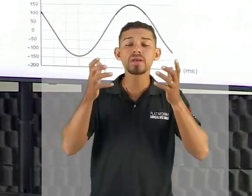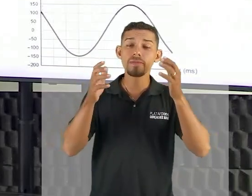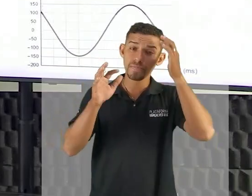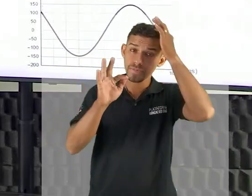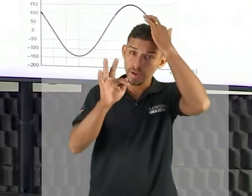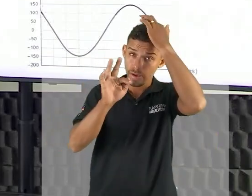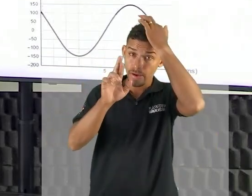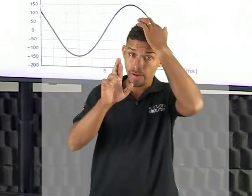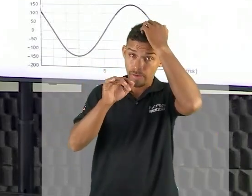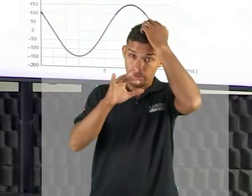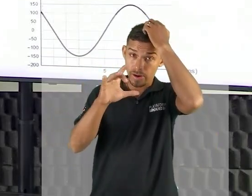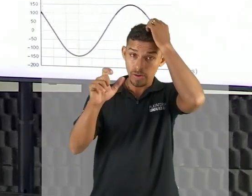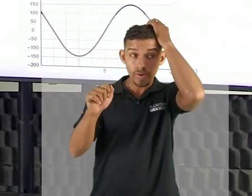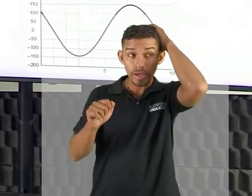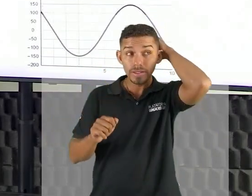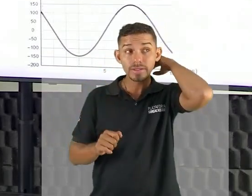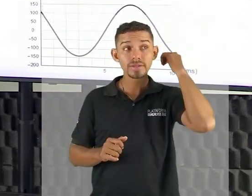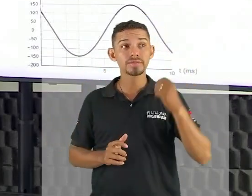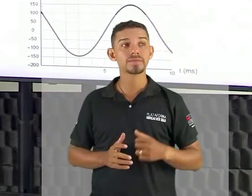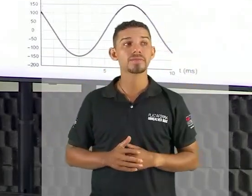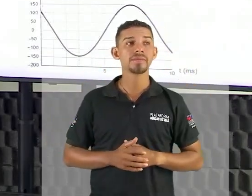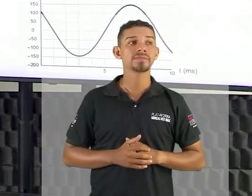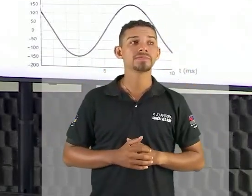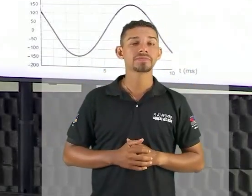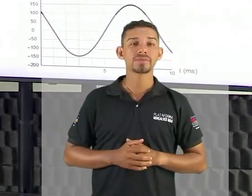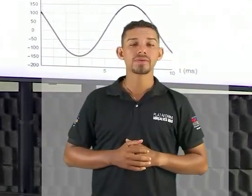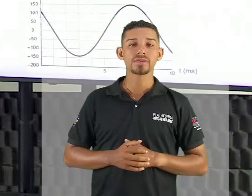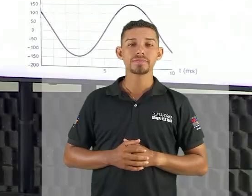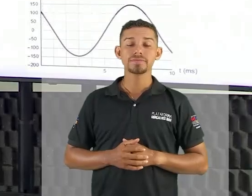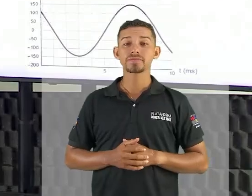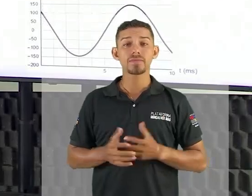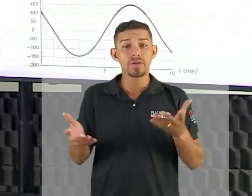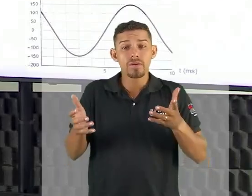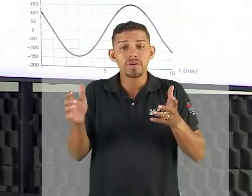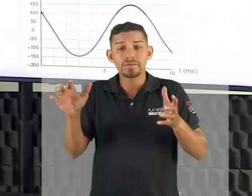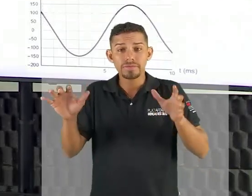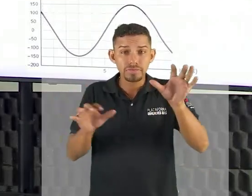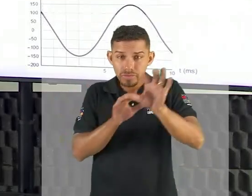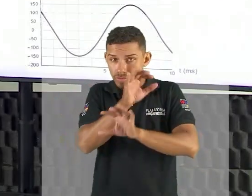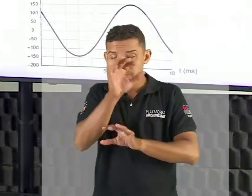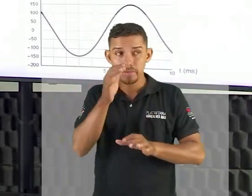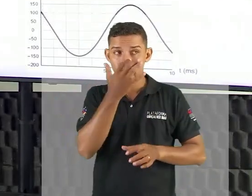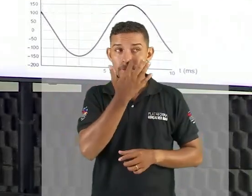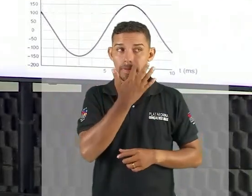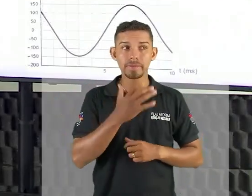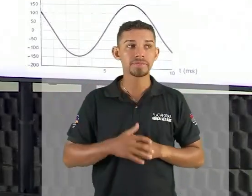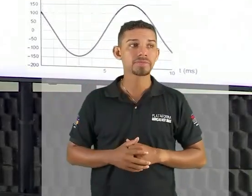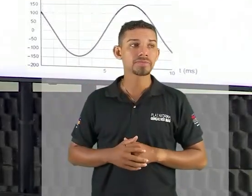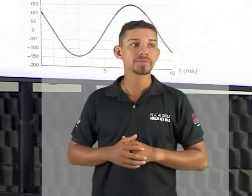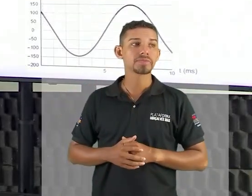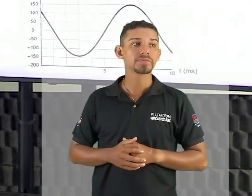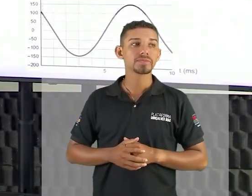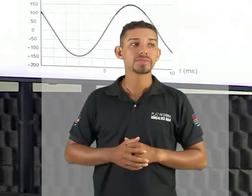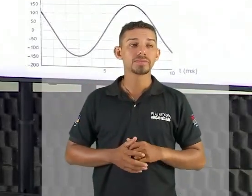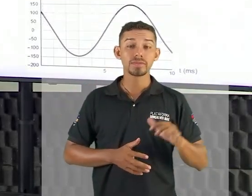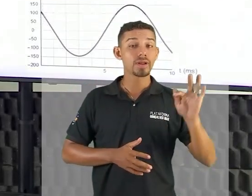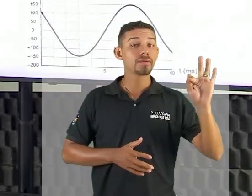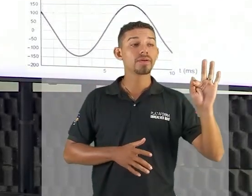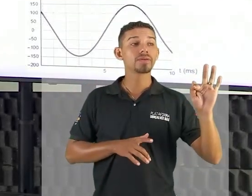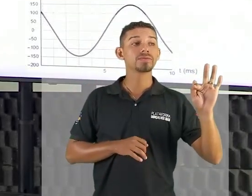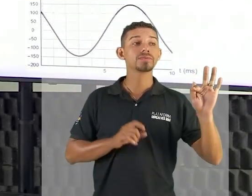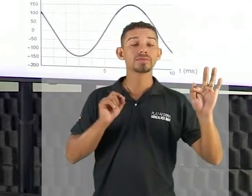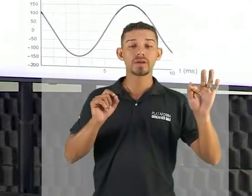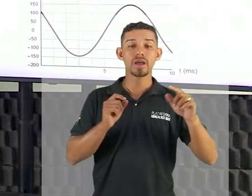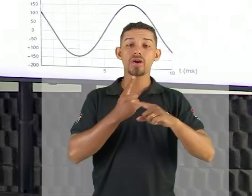frequência Então vou aplicar nessa fórmula bem aqui ó É só inverter frequência Vai